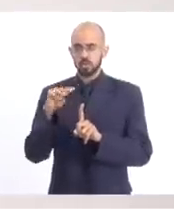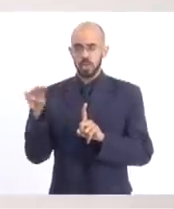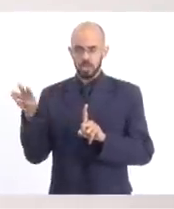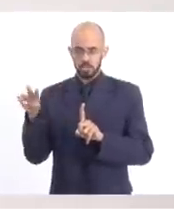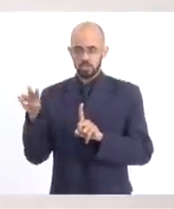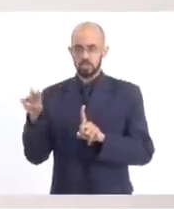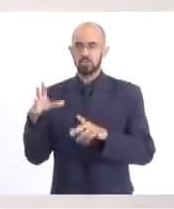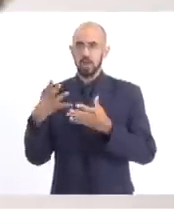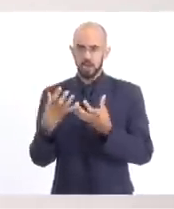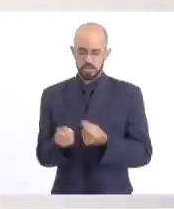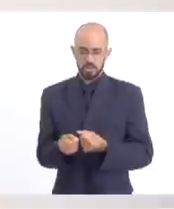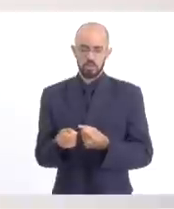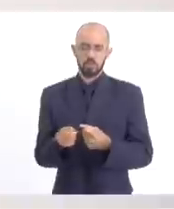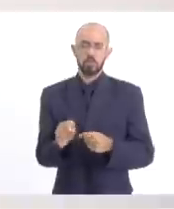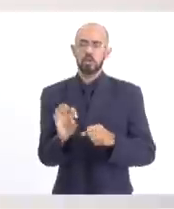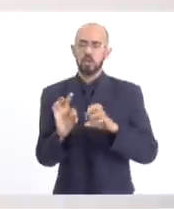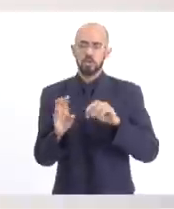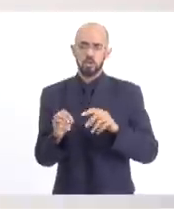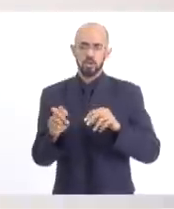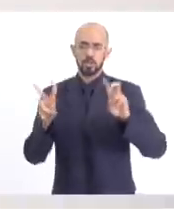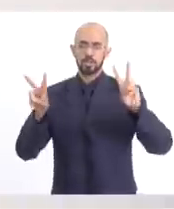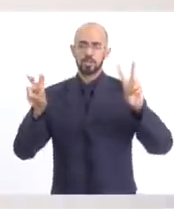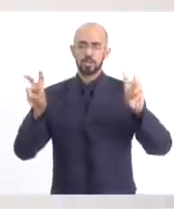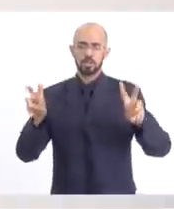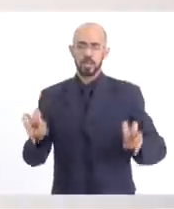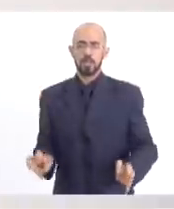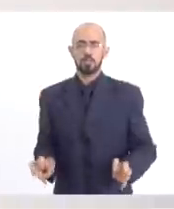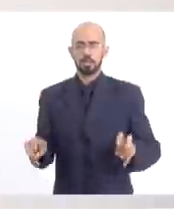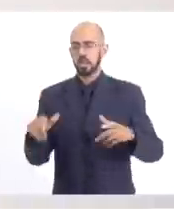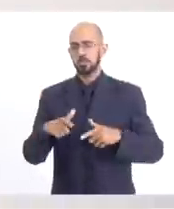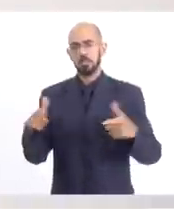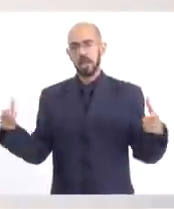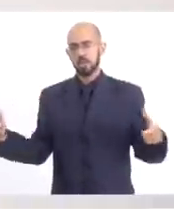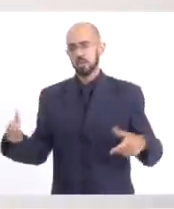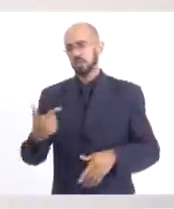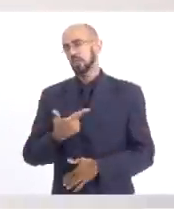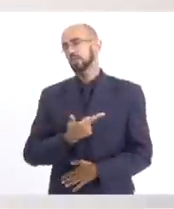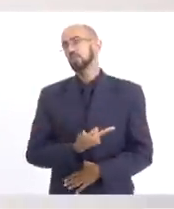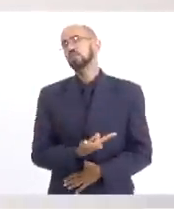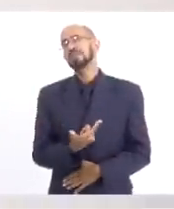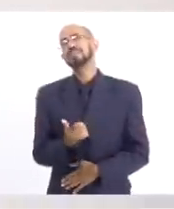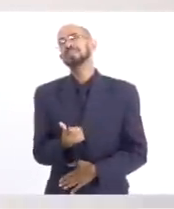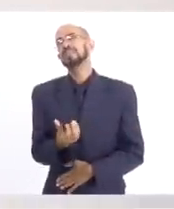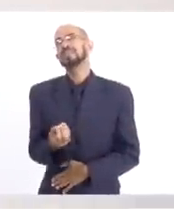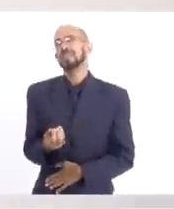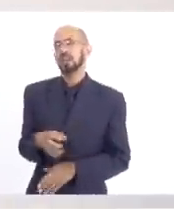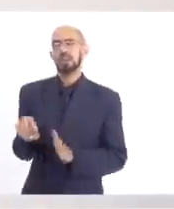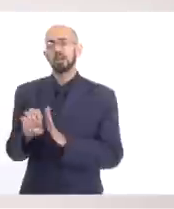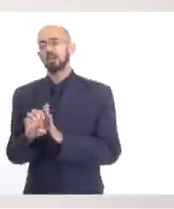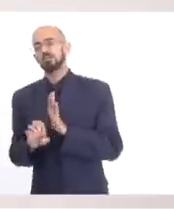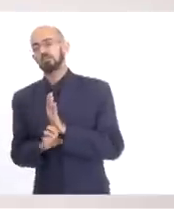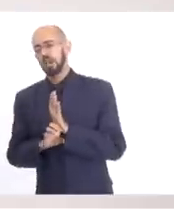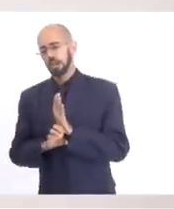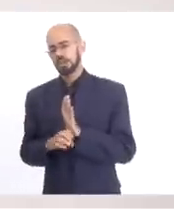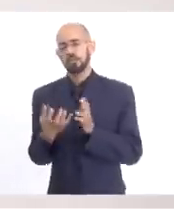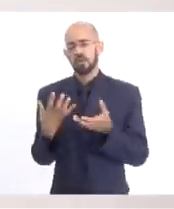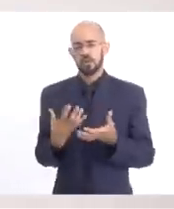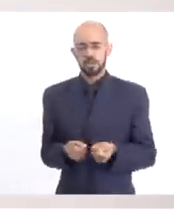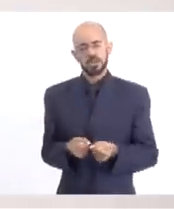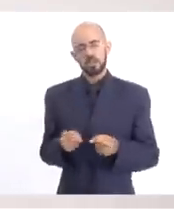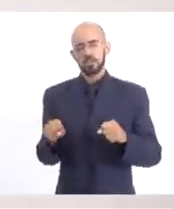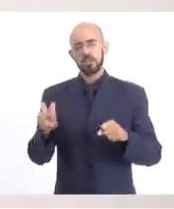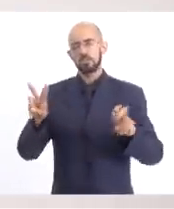temas, senhor presidente, são os temas que, em sua maioria, das 260 emendas, foram acolhidas como tema